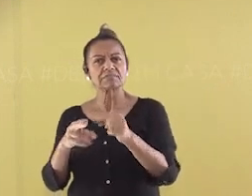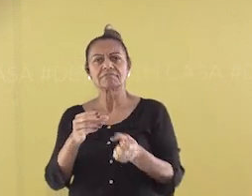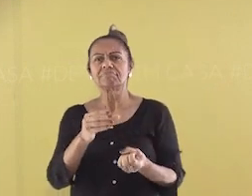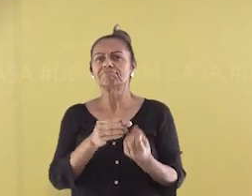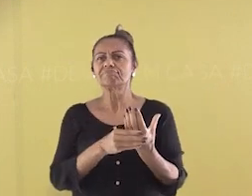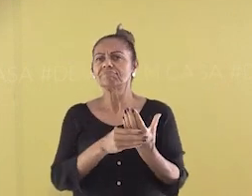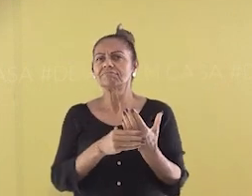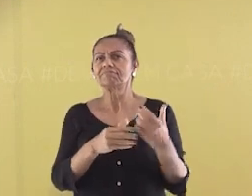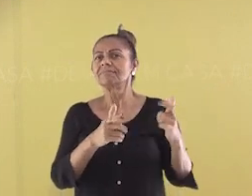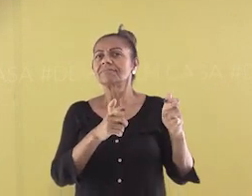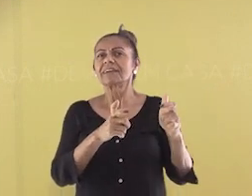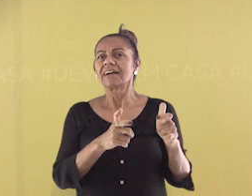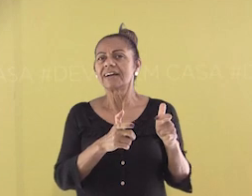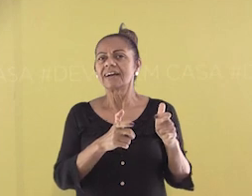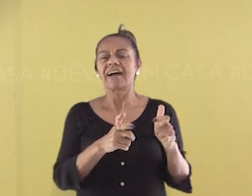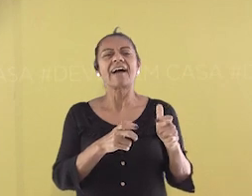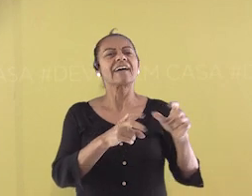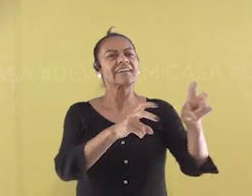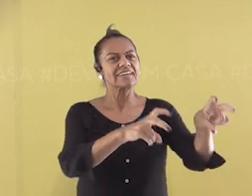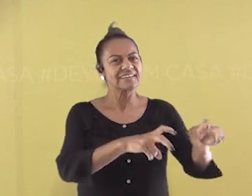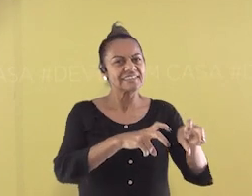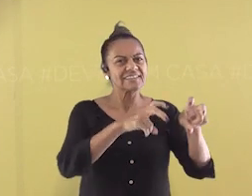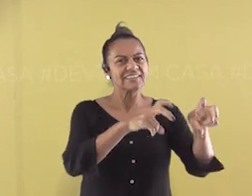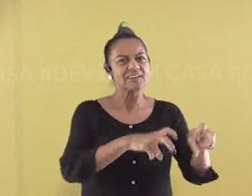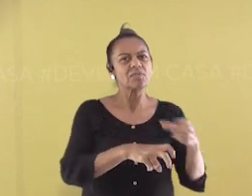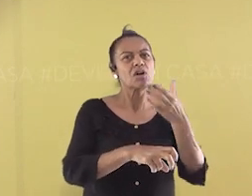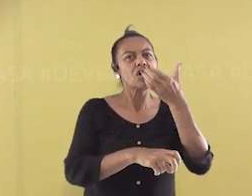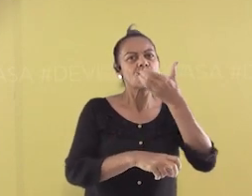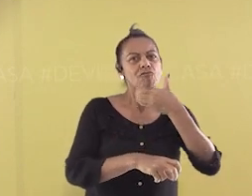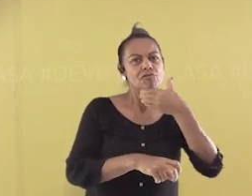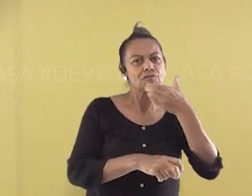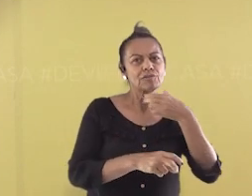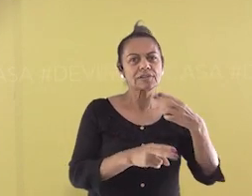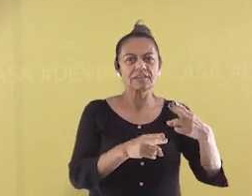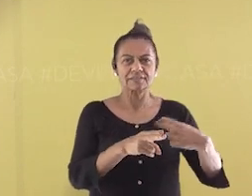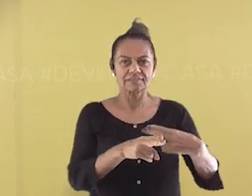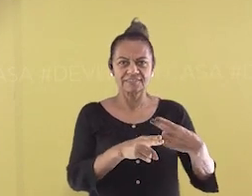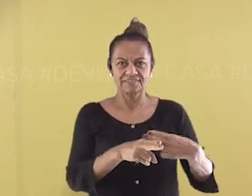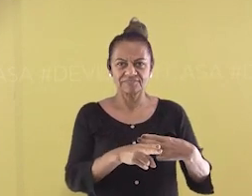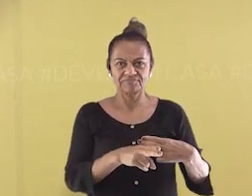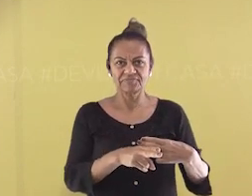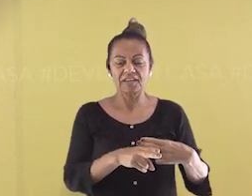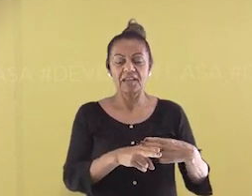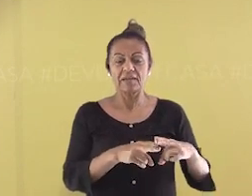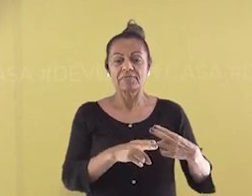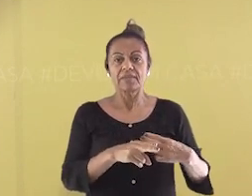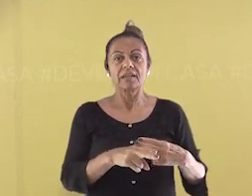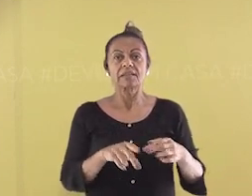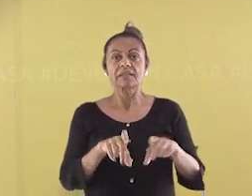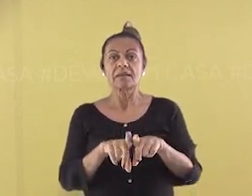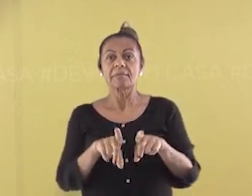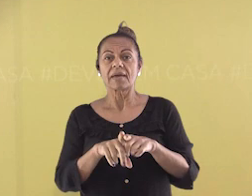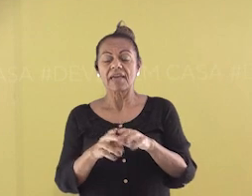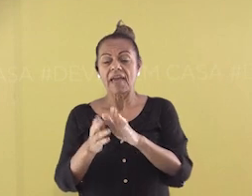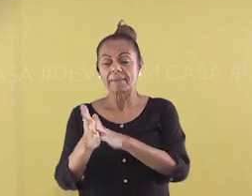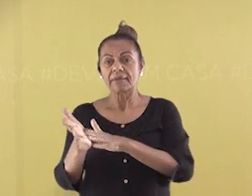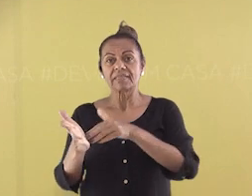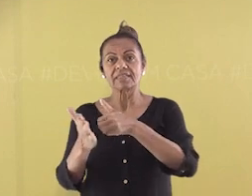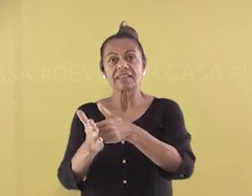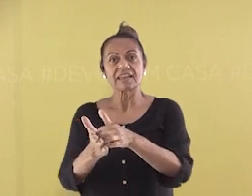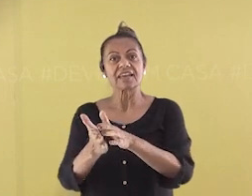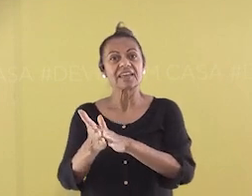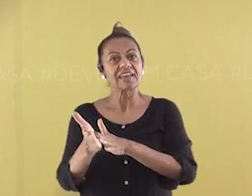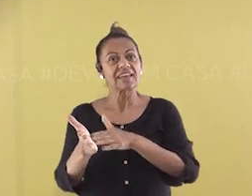colhido no campo. A manteiga, o leite condensado vão passar por um processo de industrialização,